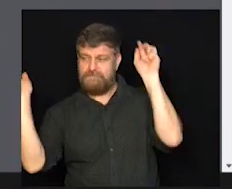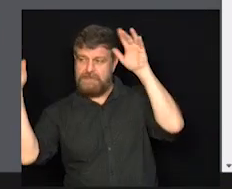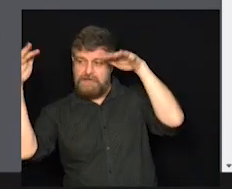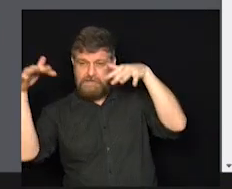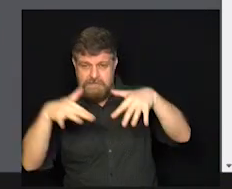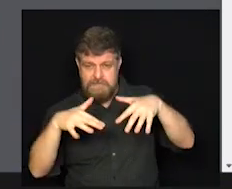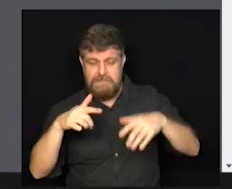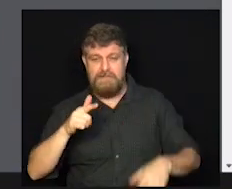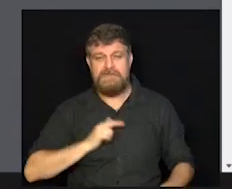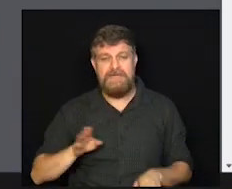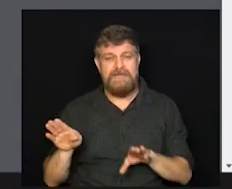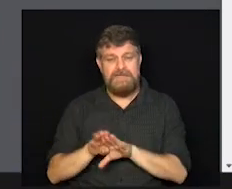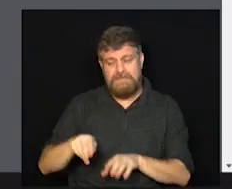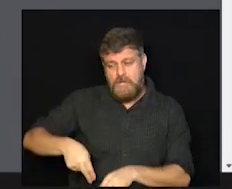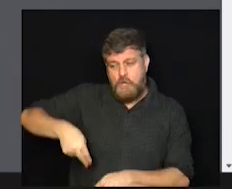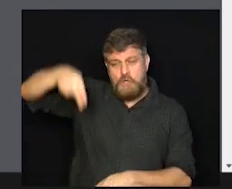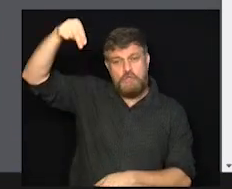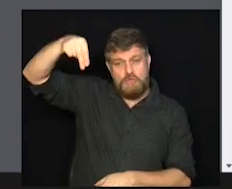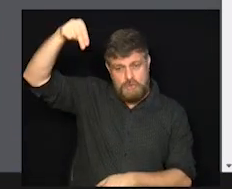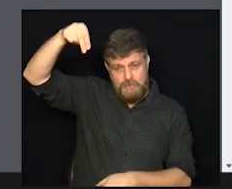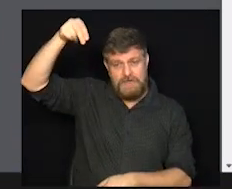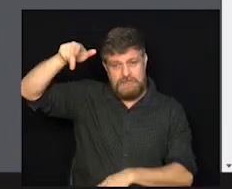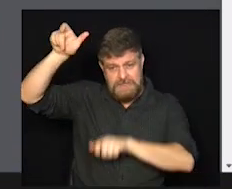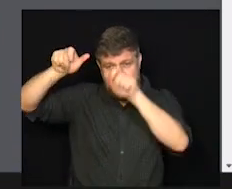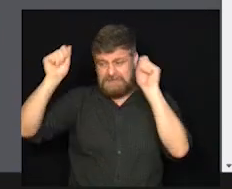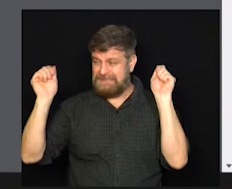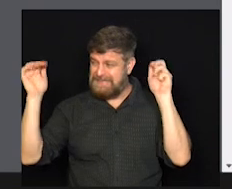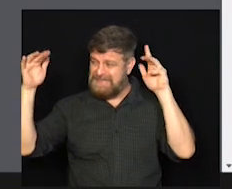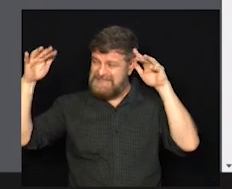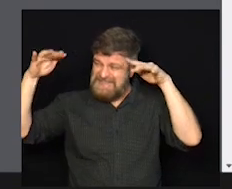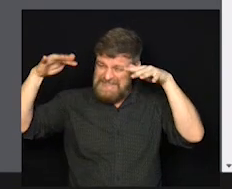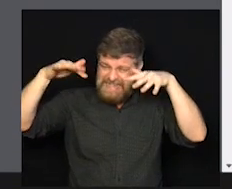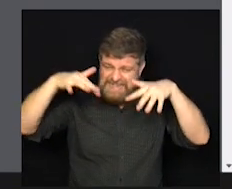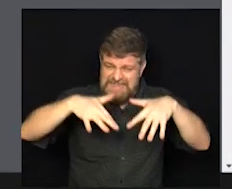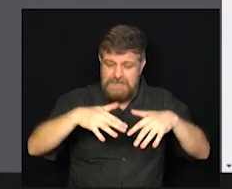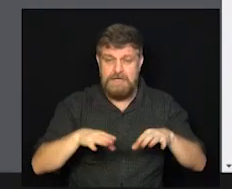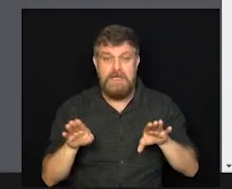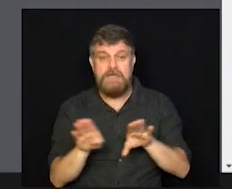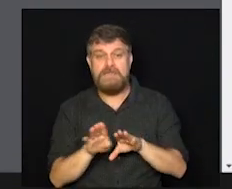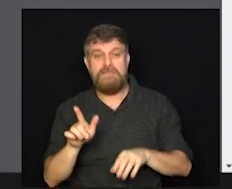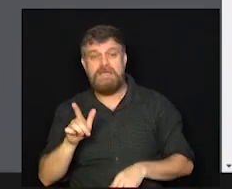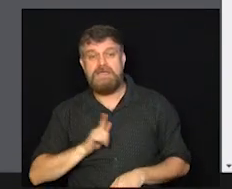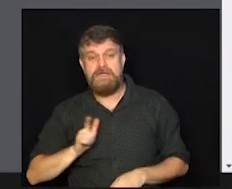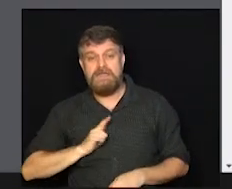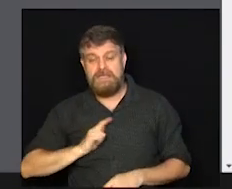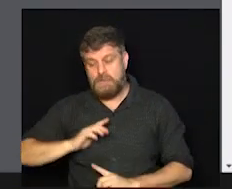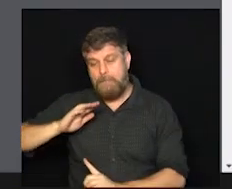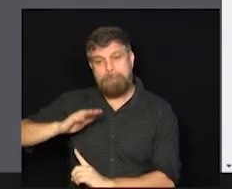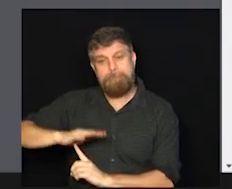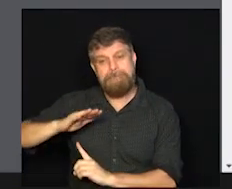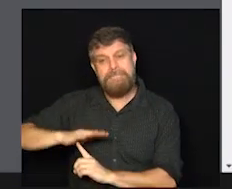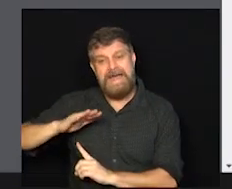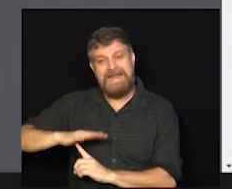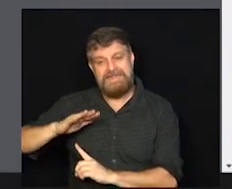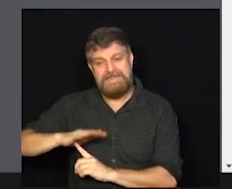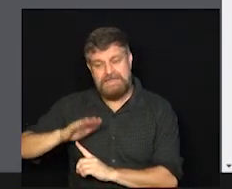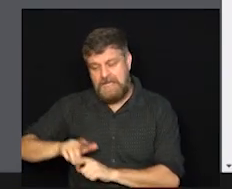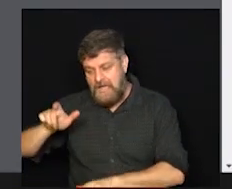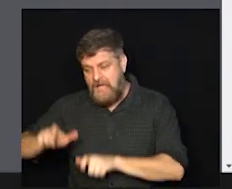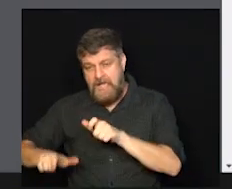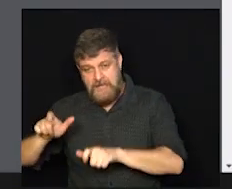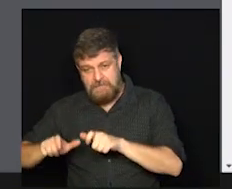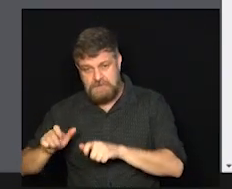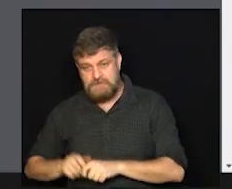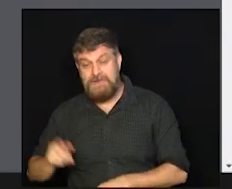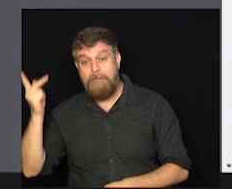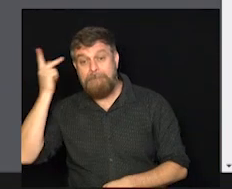muita região também do norte do nosso país. Outra presença forte migratória são os paranaenses, que vão para São Paulo, de São Paulo vêm para